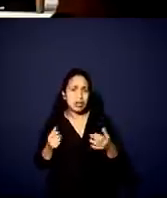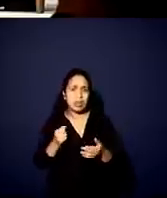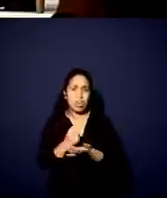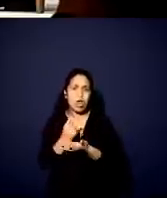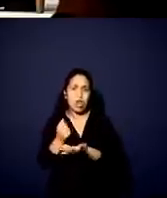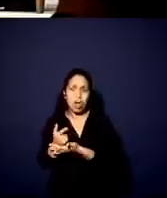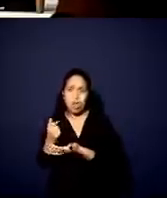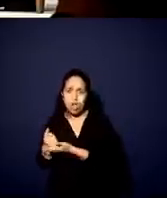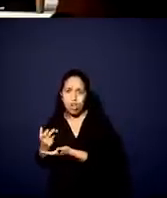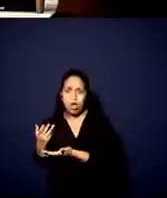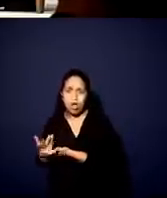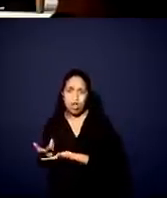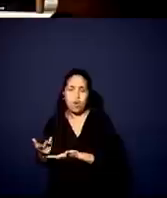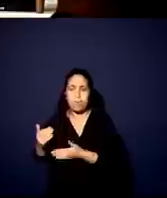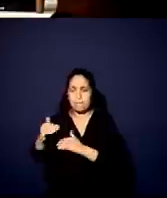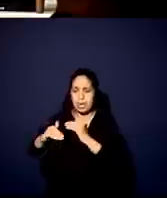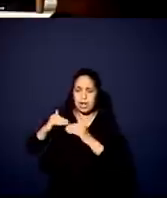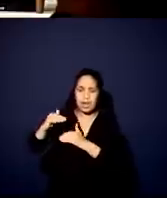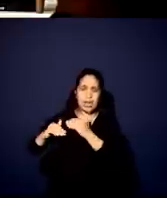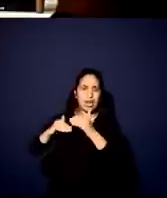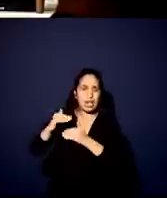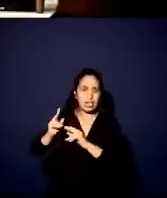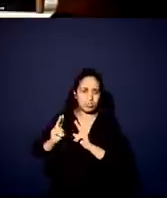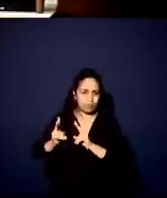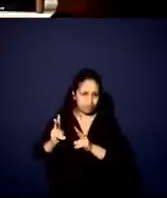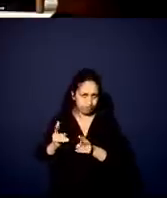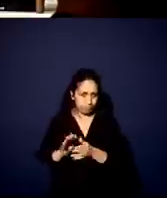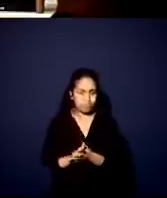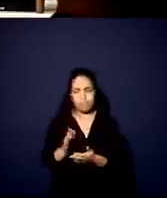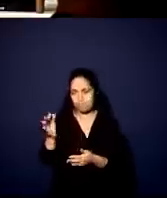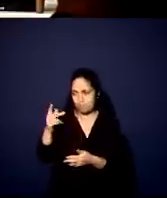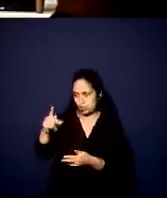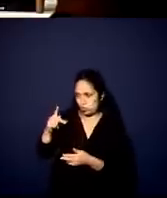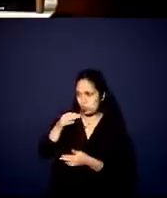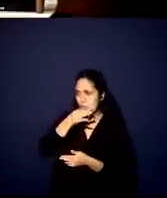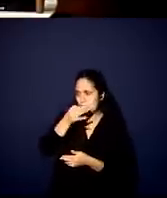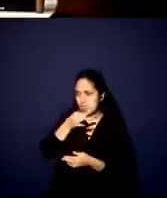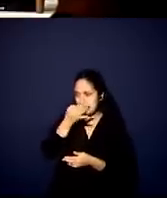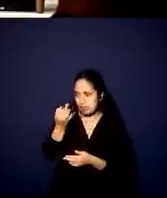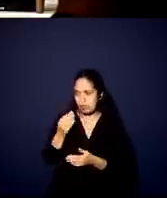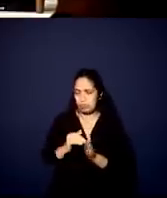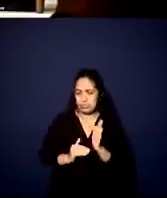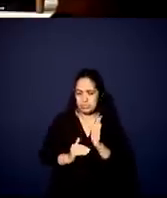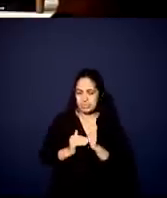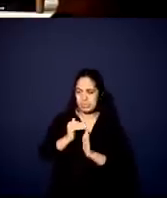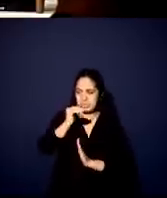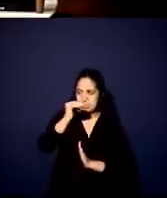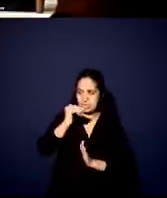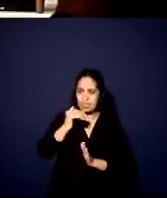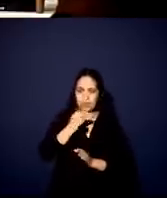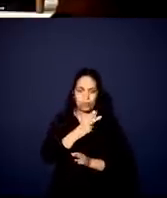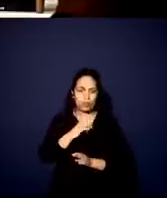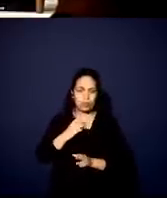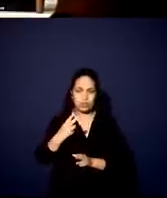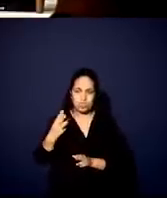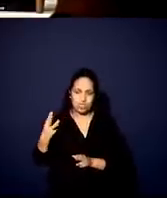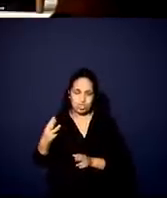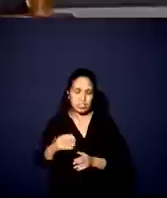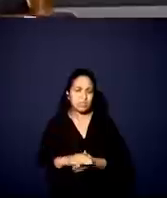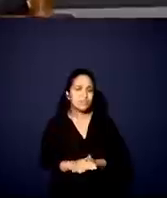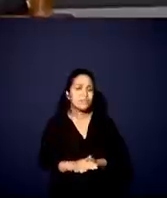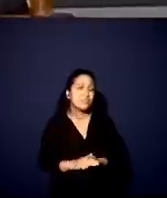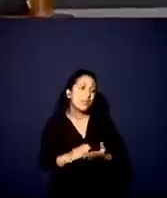é mais com crescimento mais persistente eu queria saber sua opinião sobre o crescimento esse ano de 2023 então